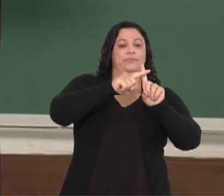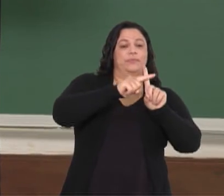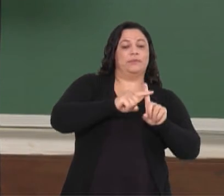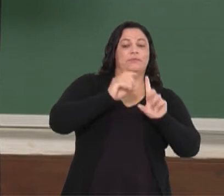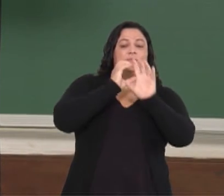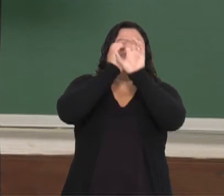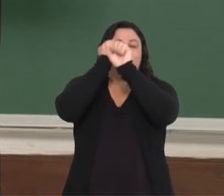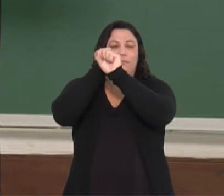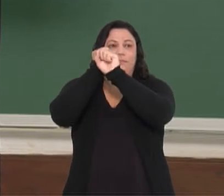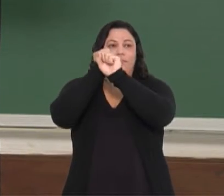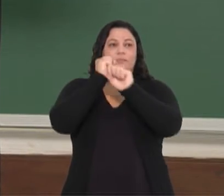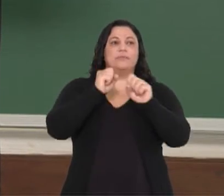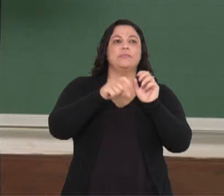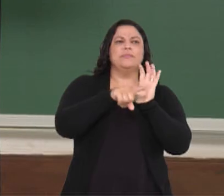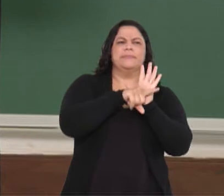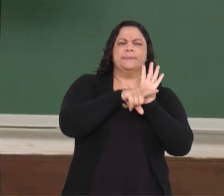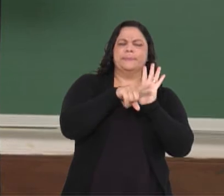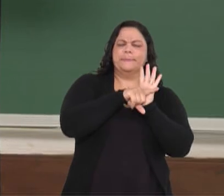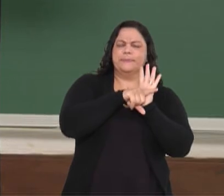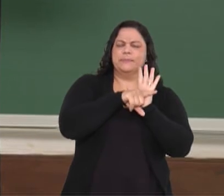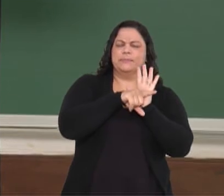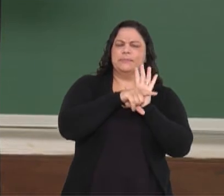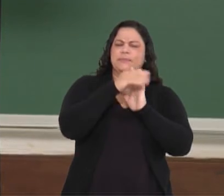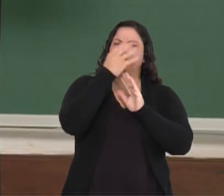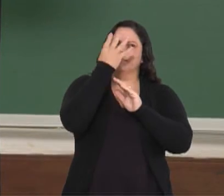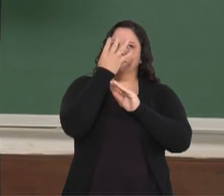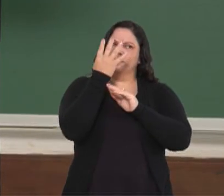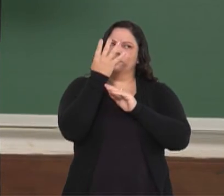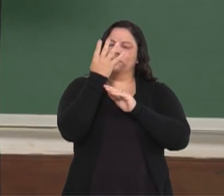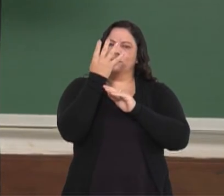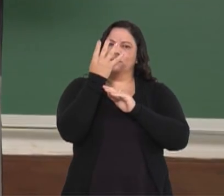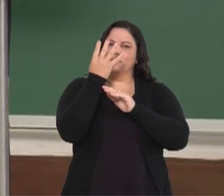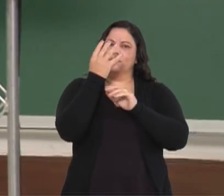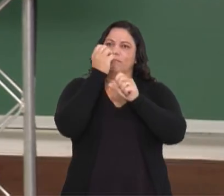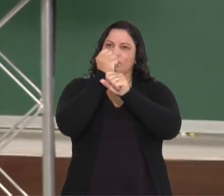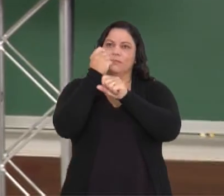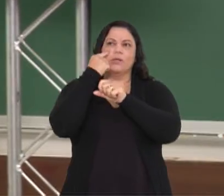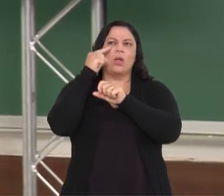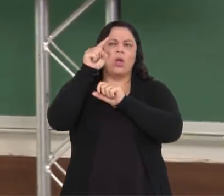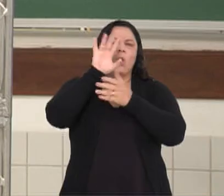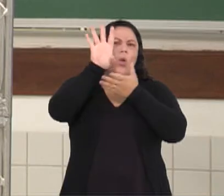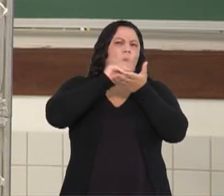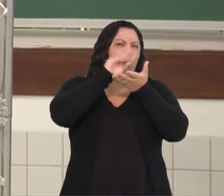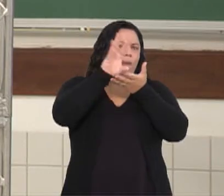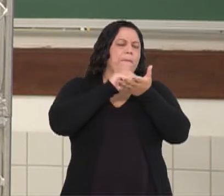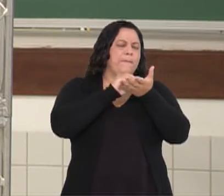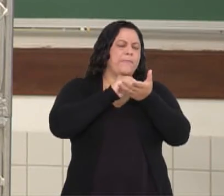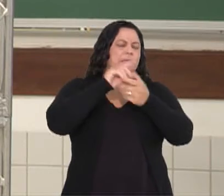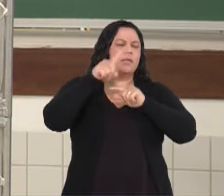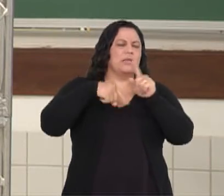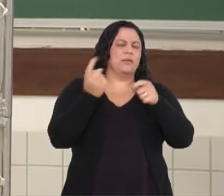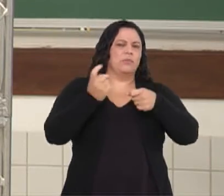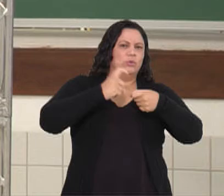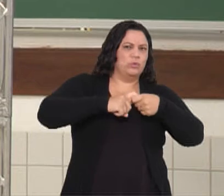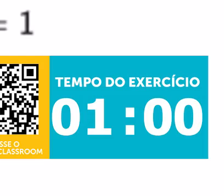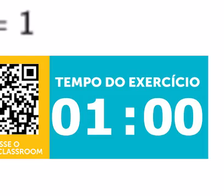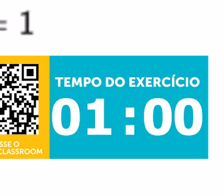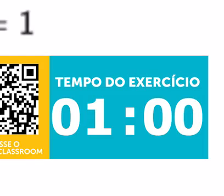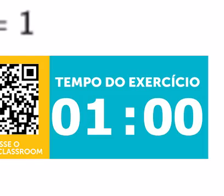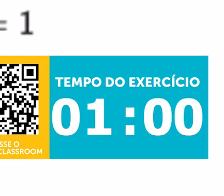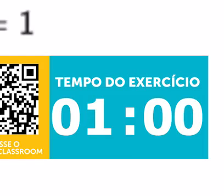meio vezes 4 dá 2, mais 0 dá negativo 2. Copie esse slide, a gente volta já, um minutinho para